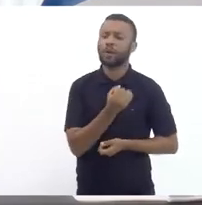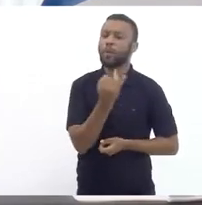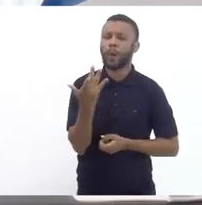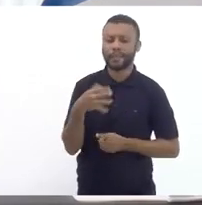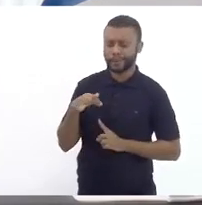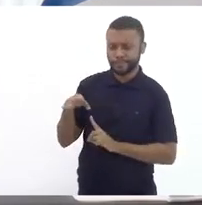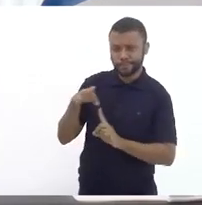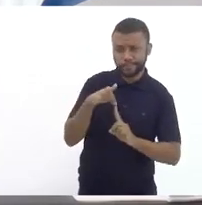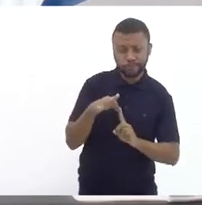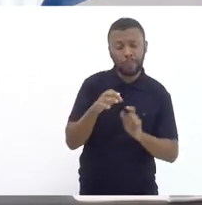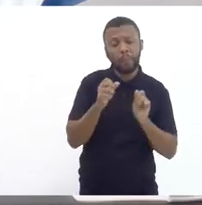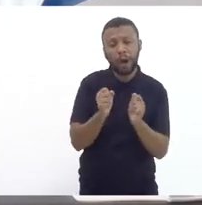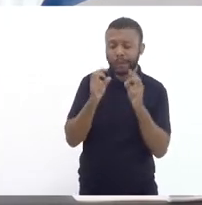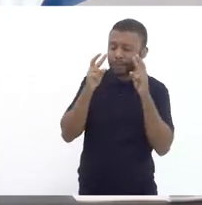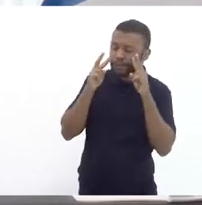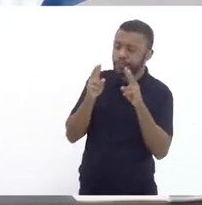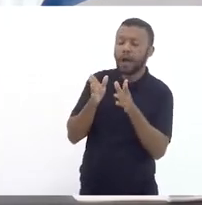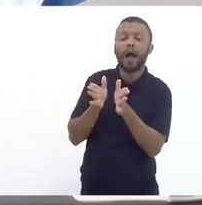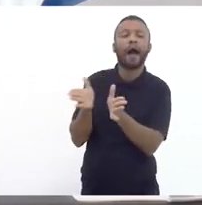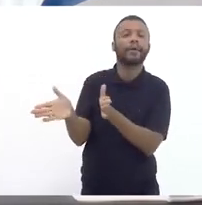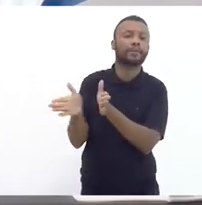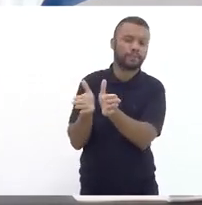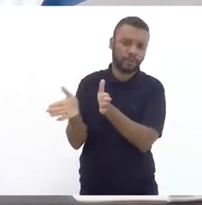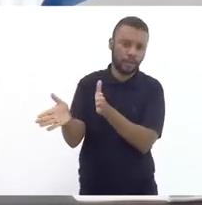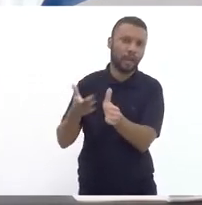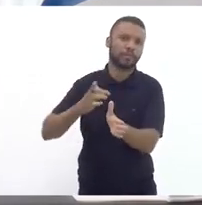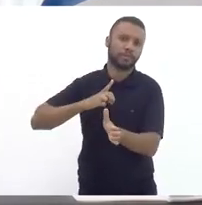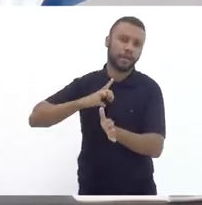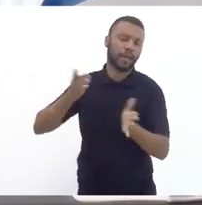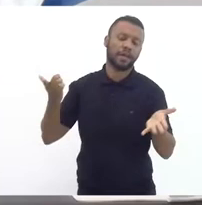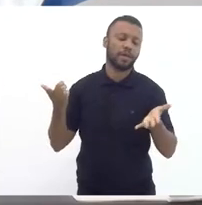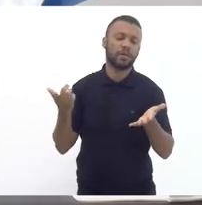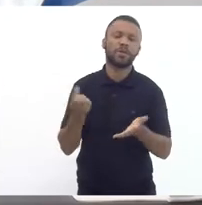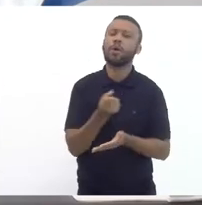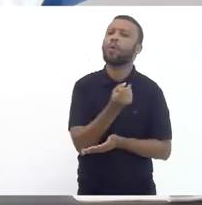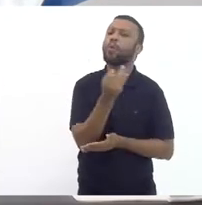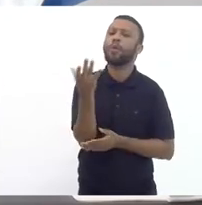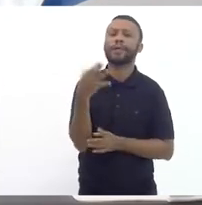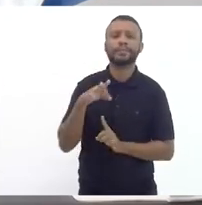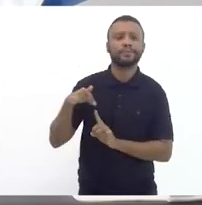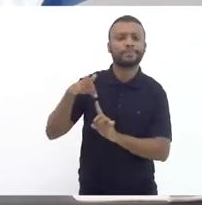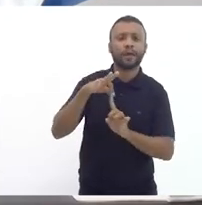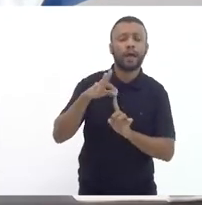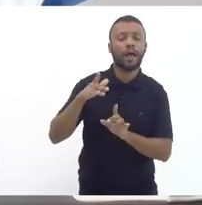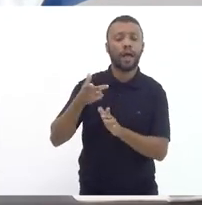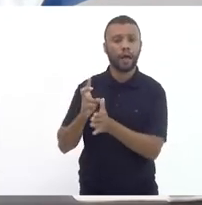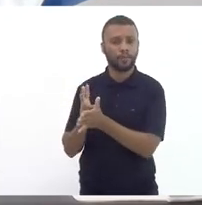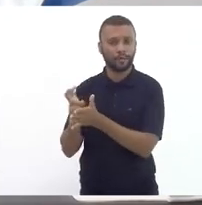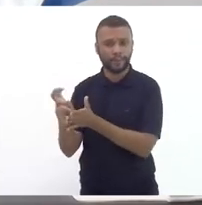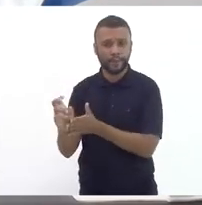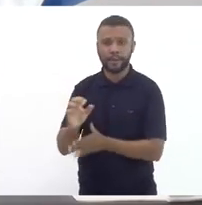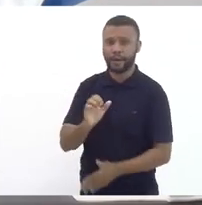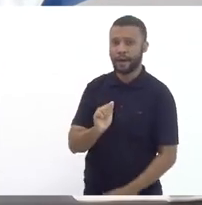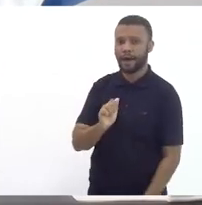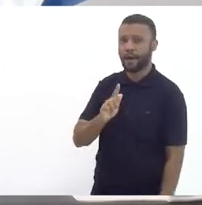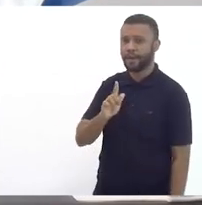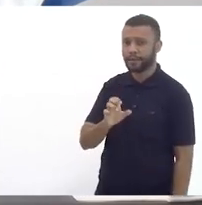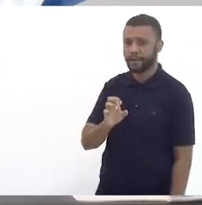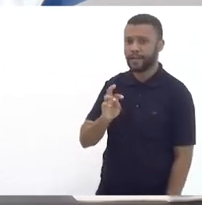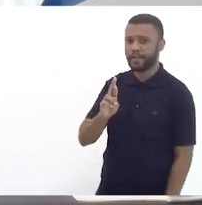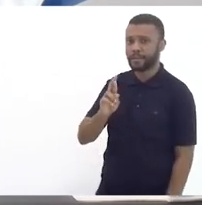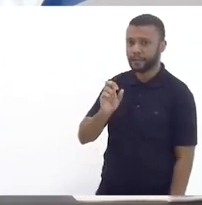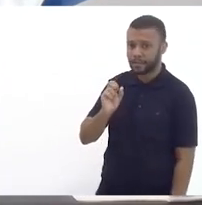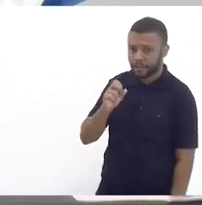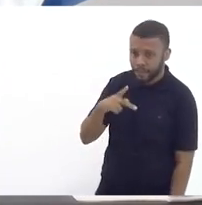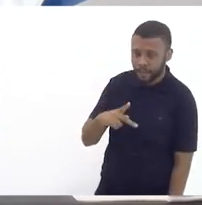consideradas acessíveis? Em quantas estações a Supervia Getransp considera que a acessibilidade, que o princípio da